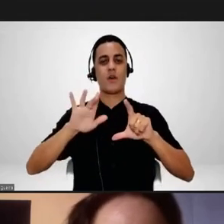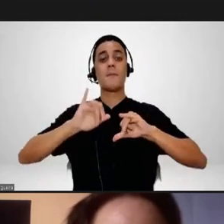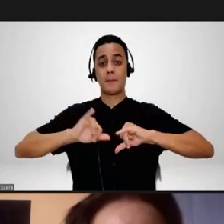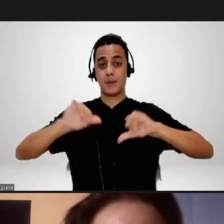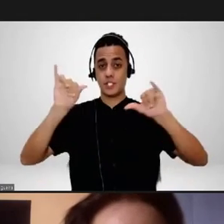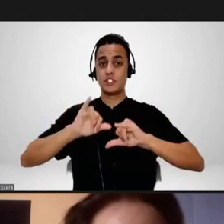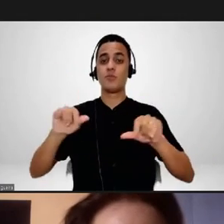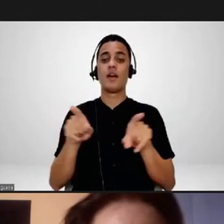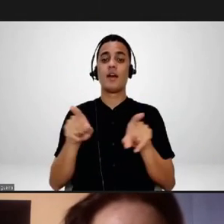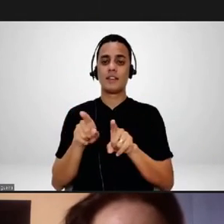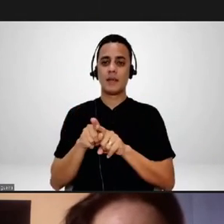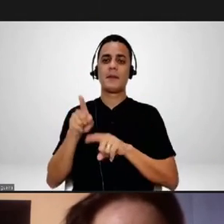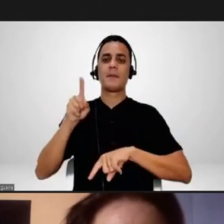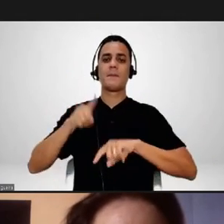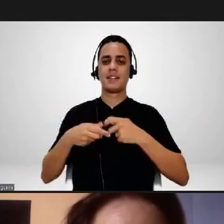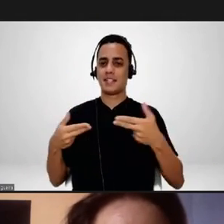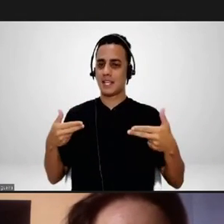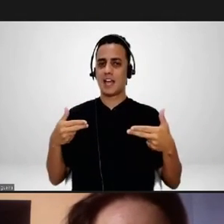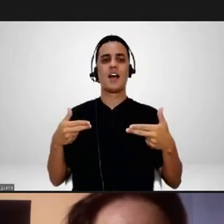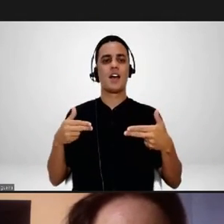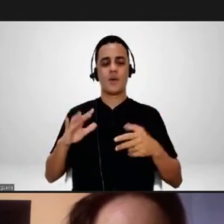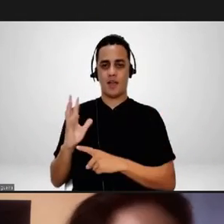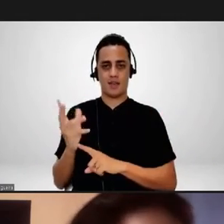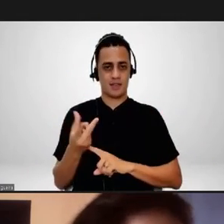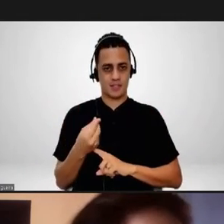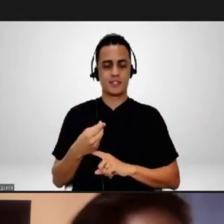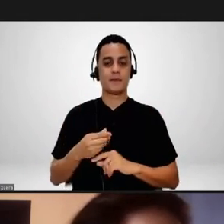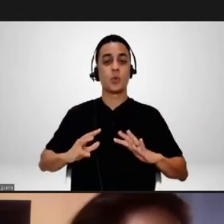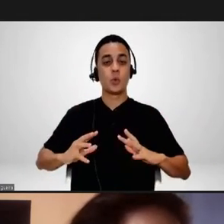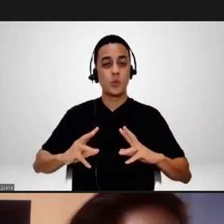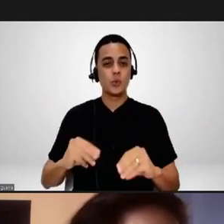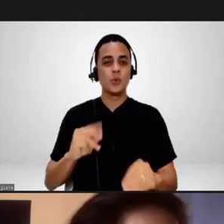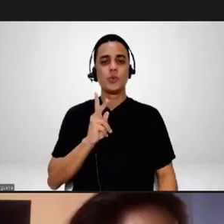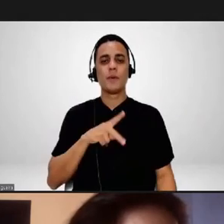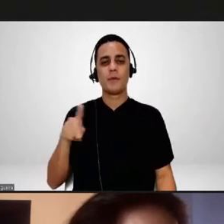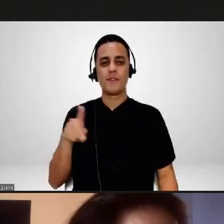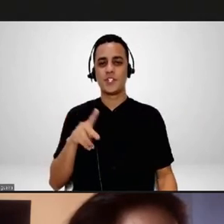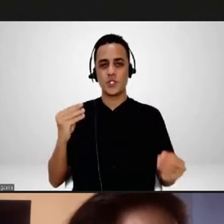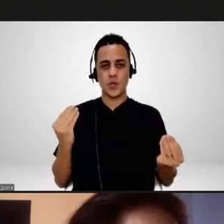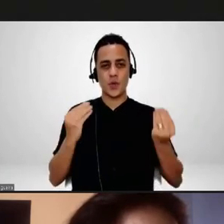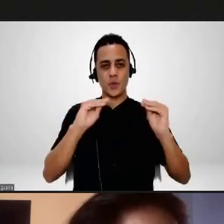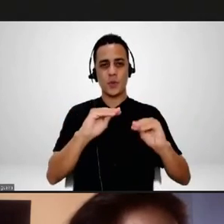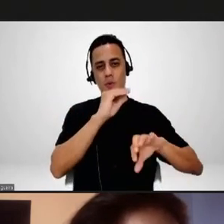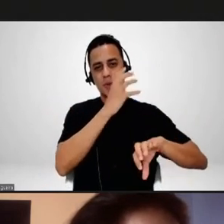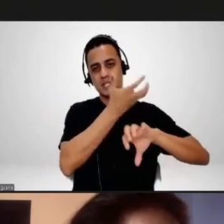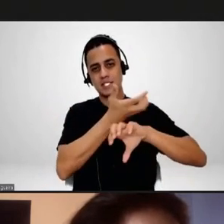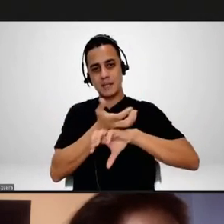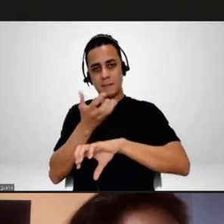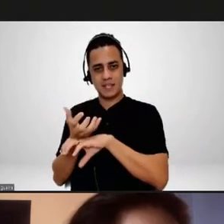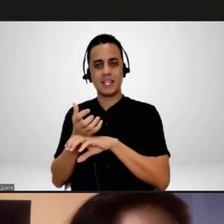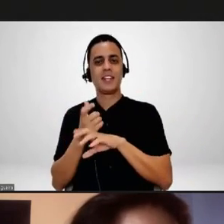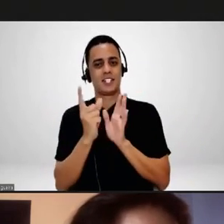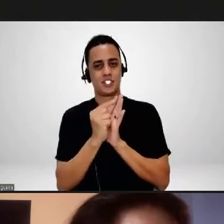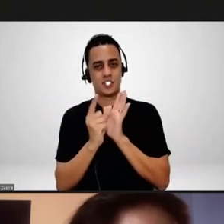a coleção de artes da UFES. Todo professor, ao colocar a sua disciplina no digital,